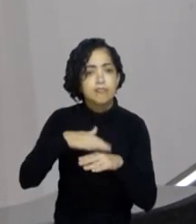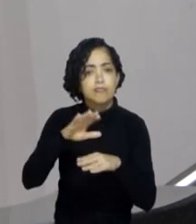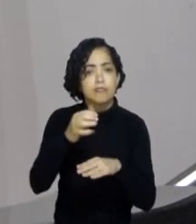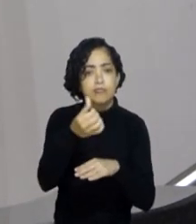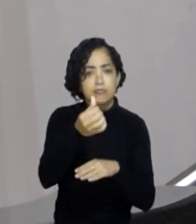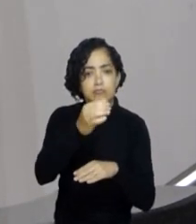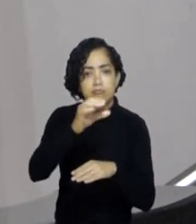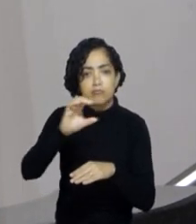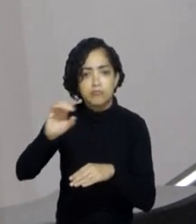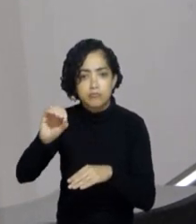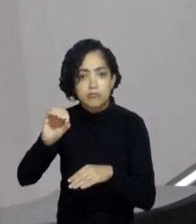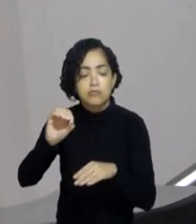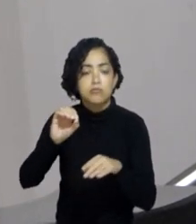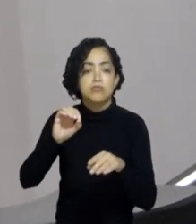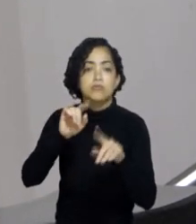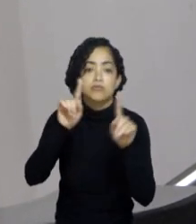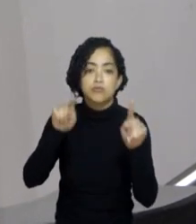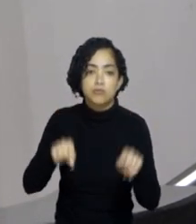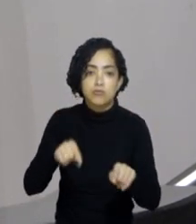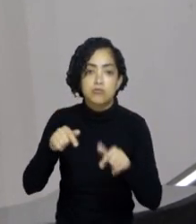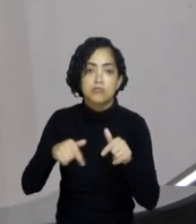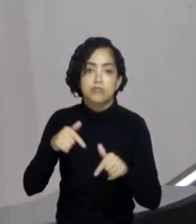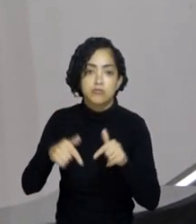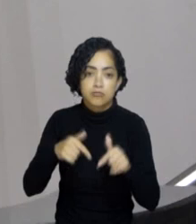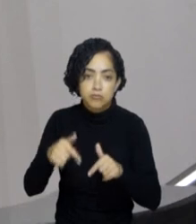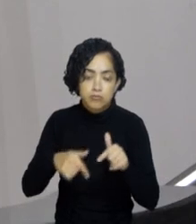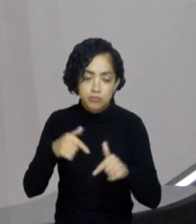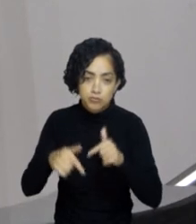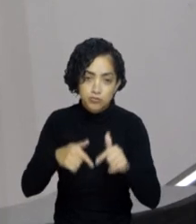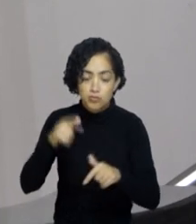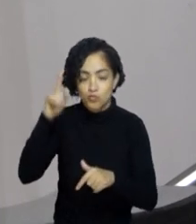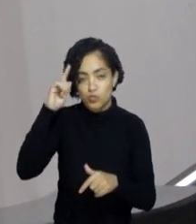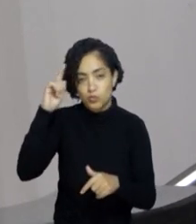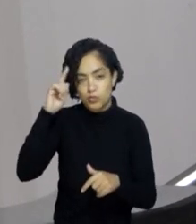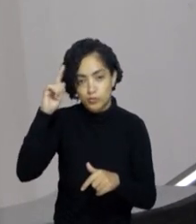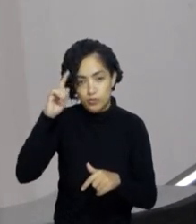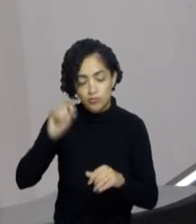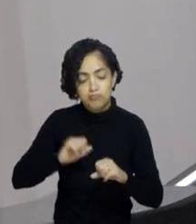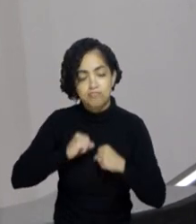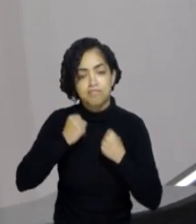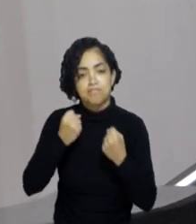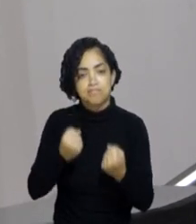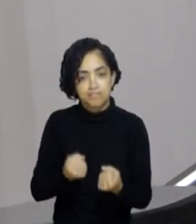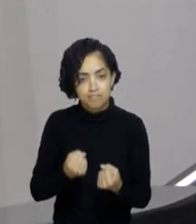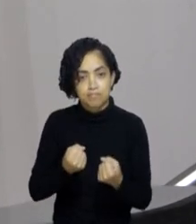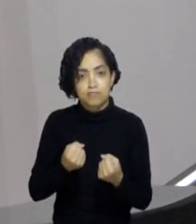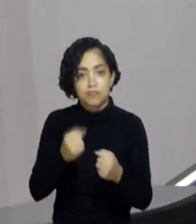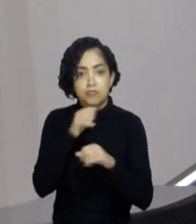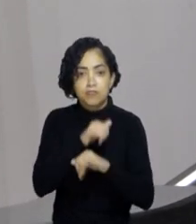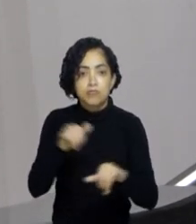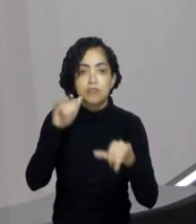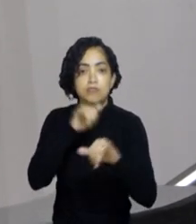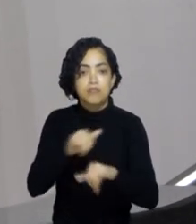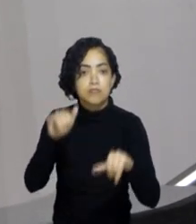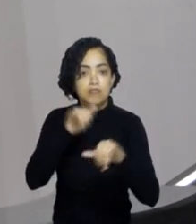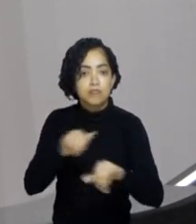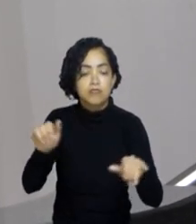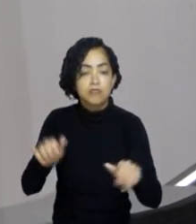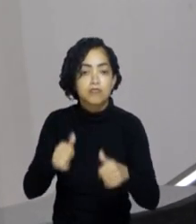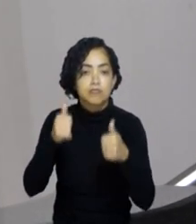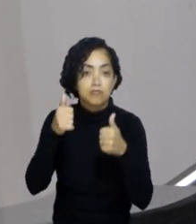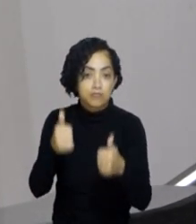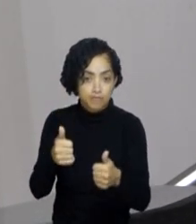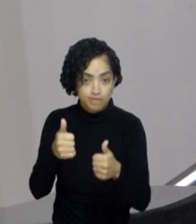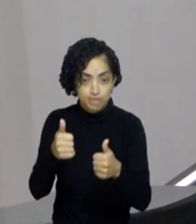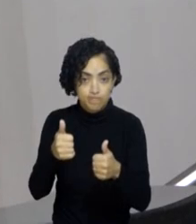620 colaboradores aqui em Santa Catarina, trabalhando todos os dias incansavelmente para levar a melhor informação para o